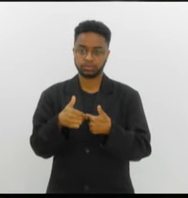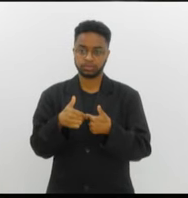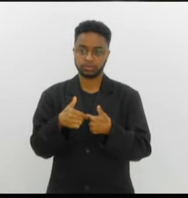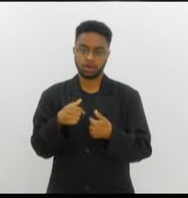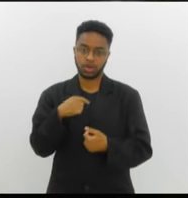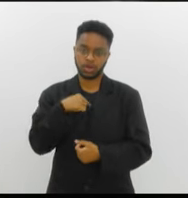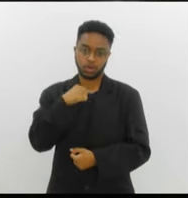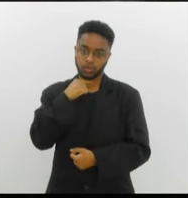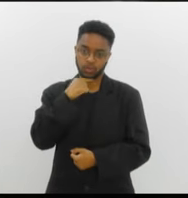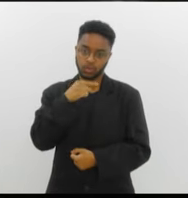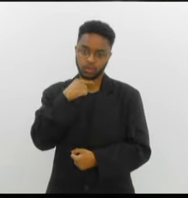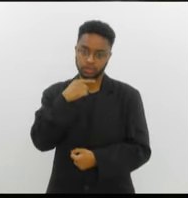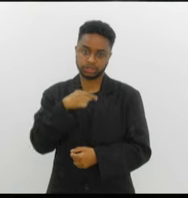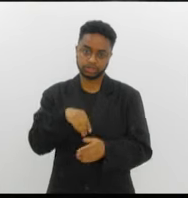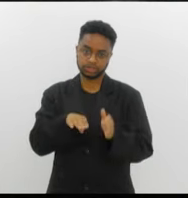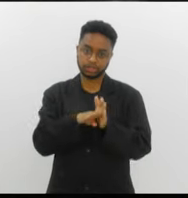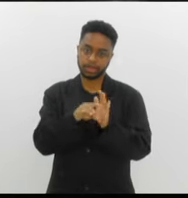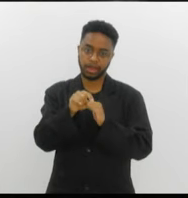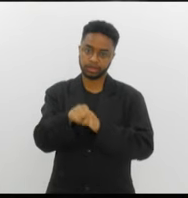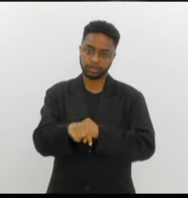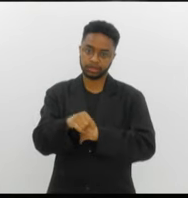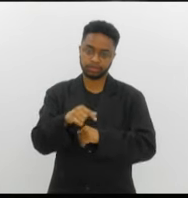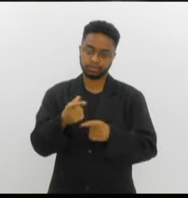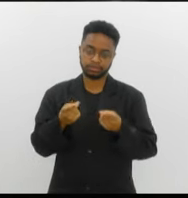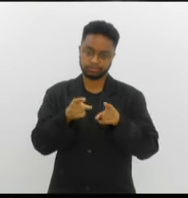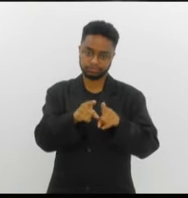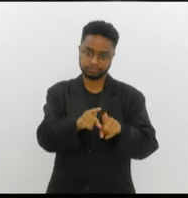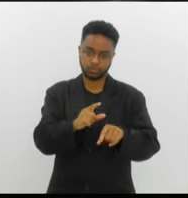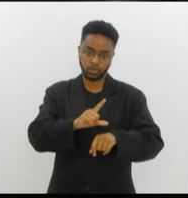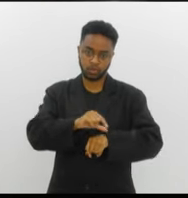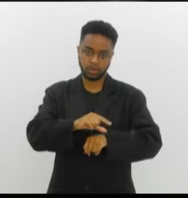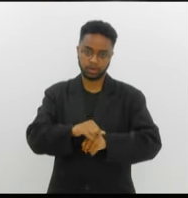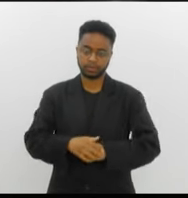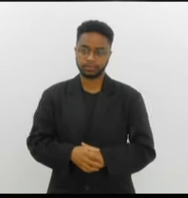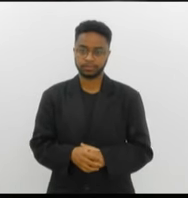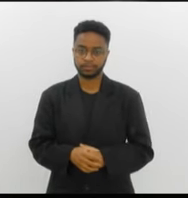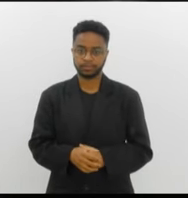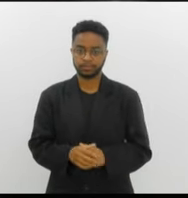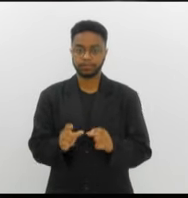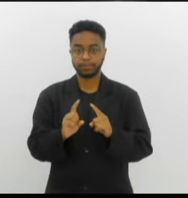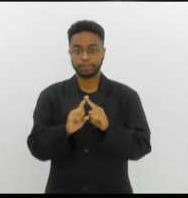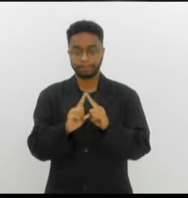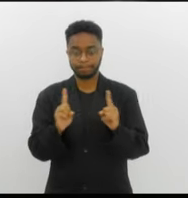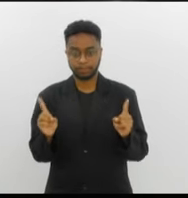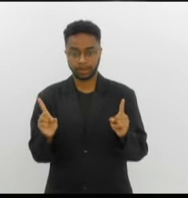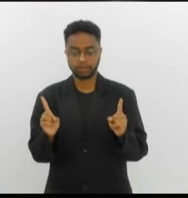eu não podia estar aqui concomitantemente, mas